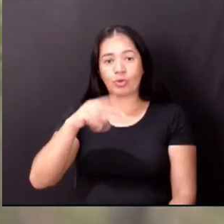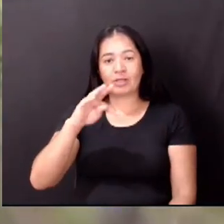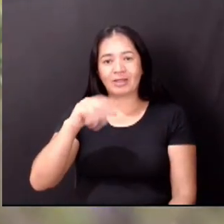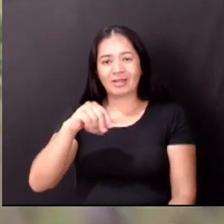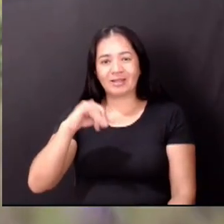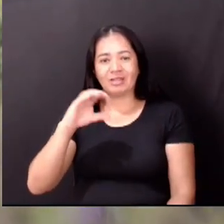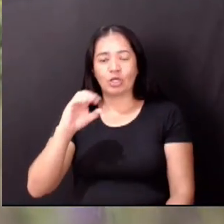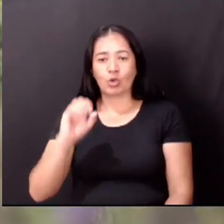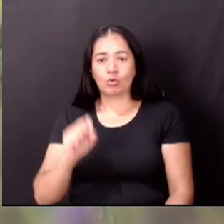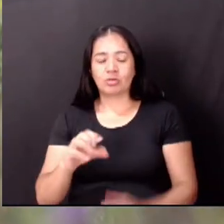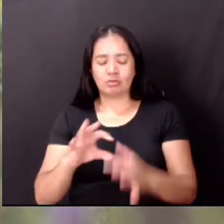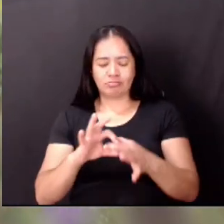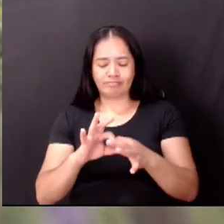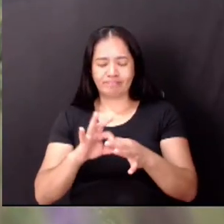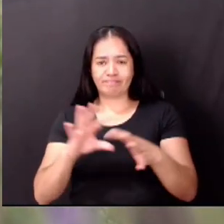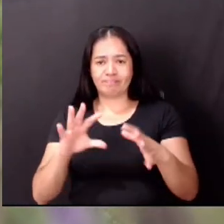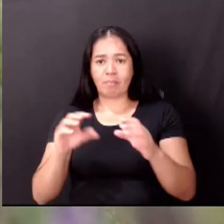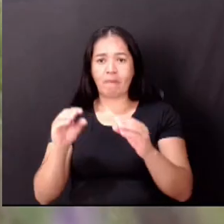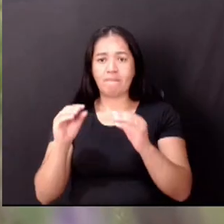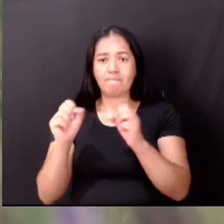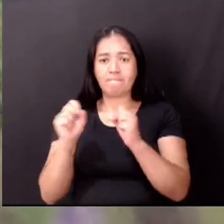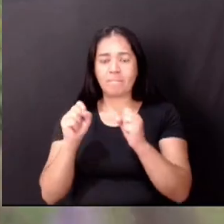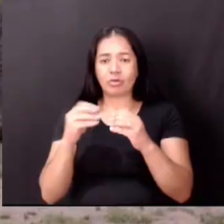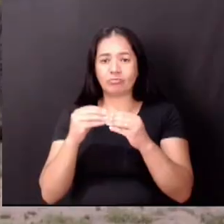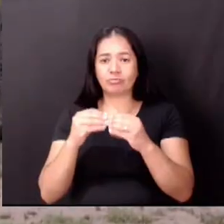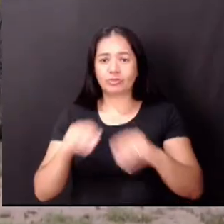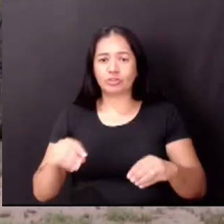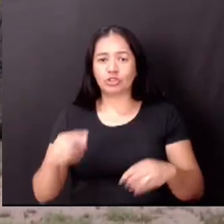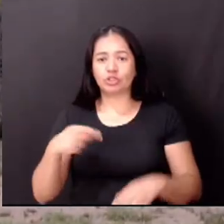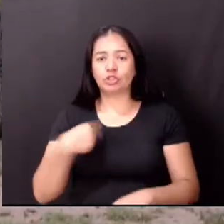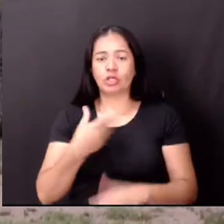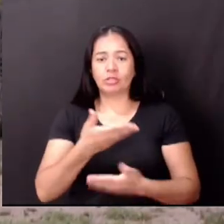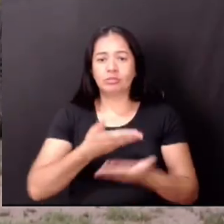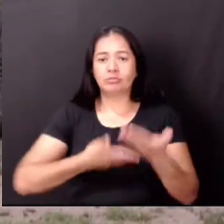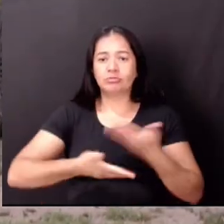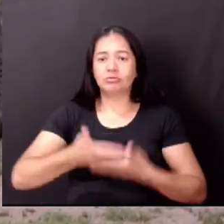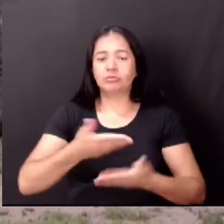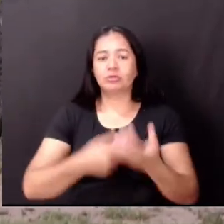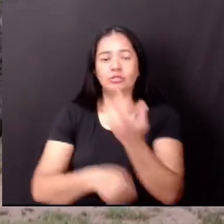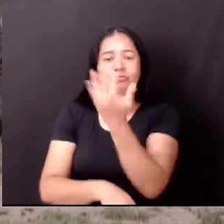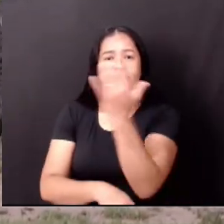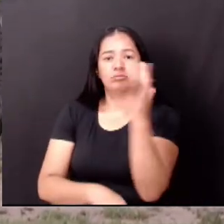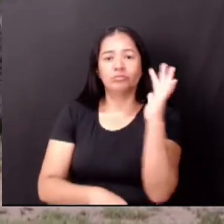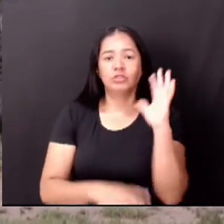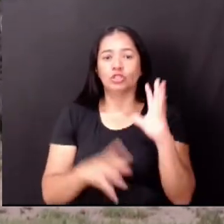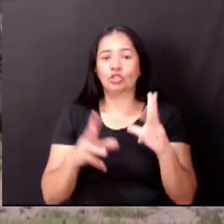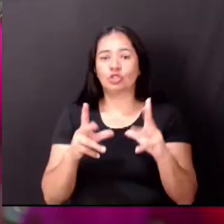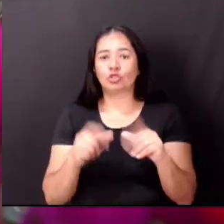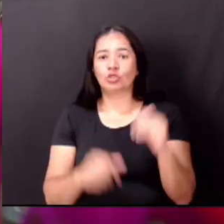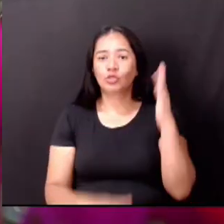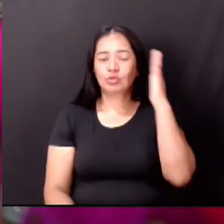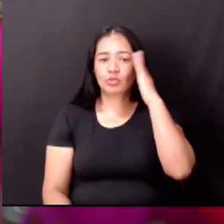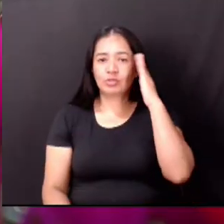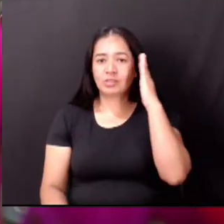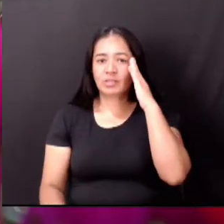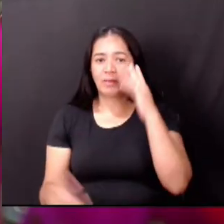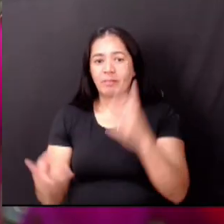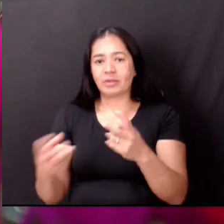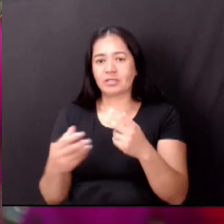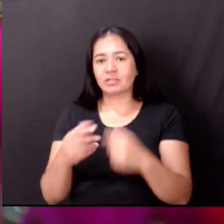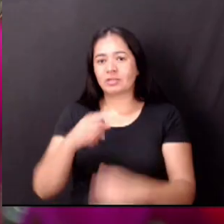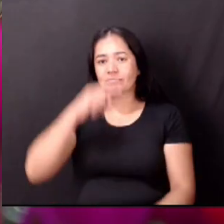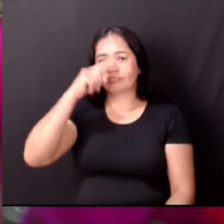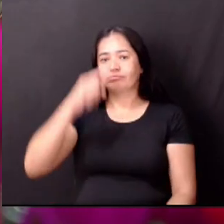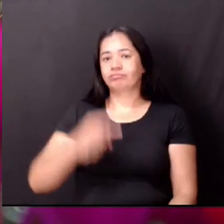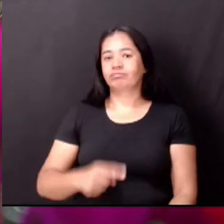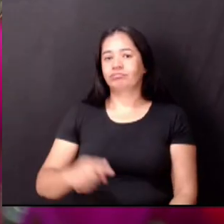pode afetar a forma como interagimos com a natureza. Todo mundo sabe reconhecer um elefante, mas se digo que